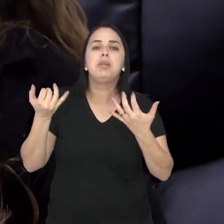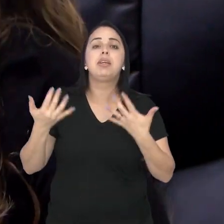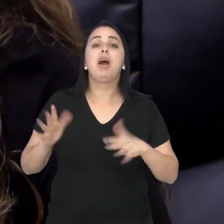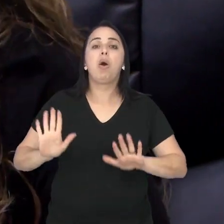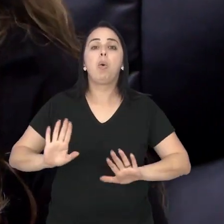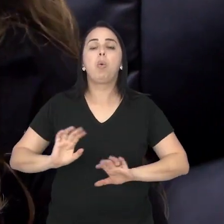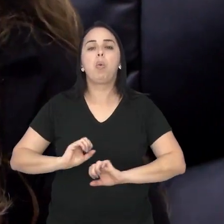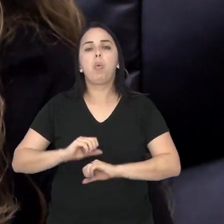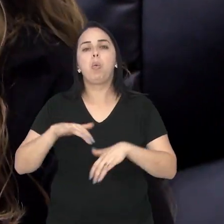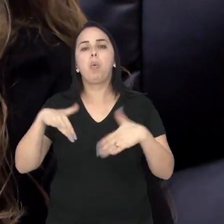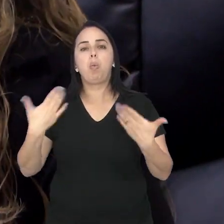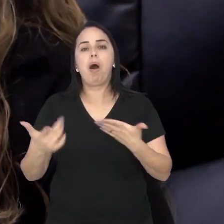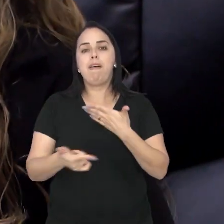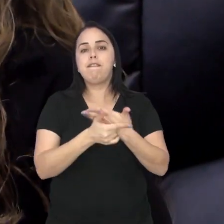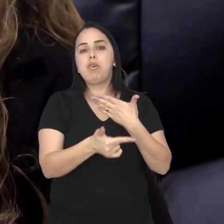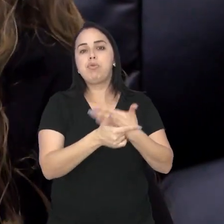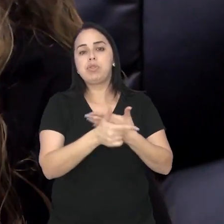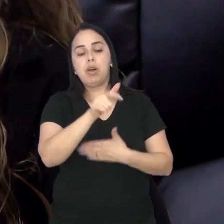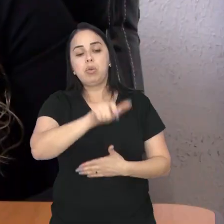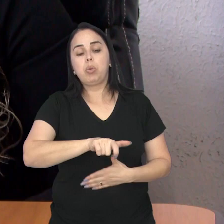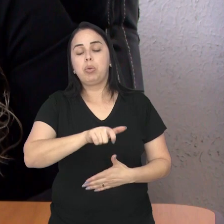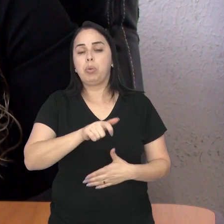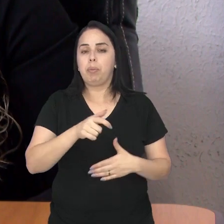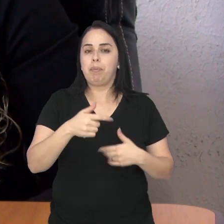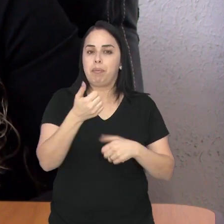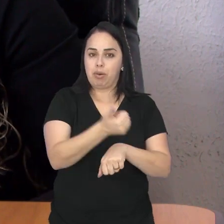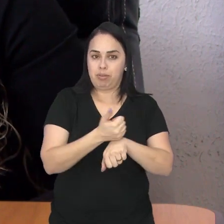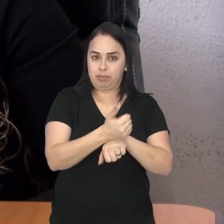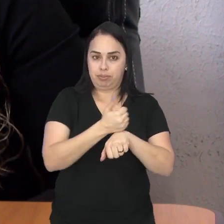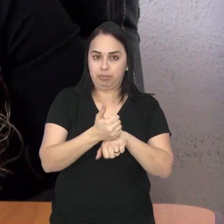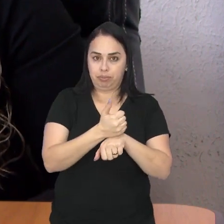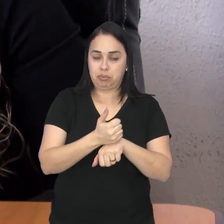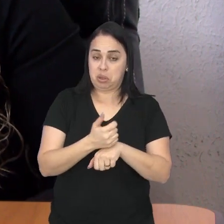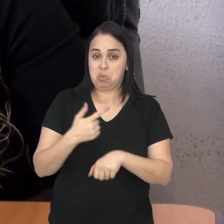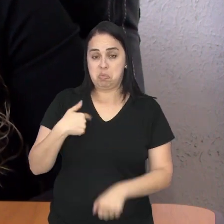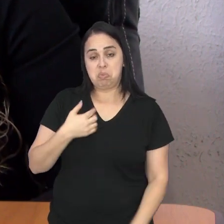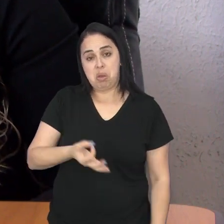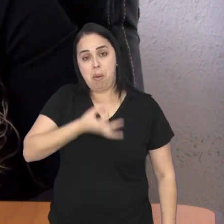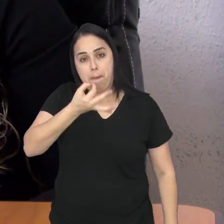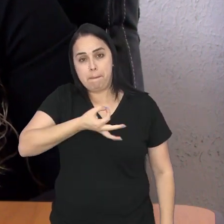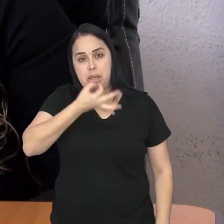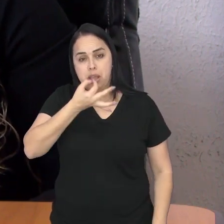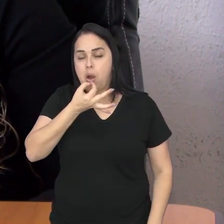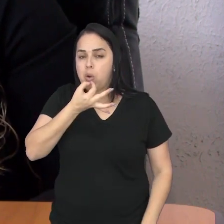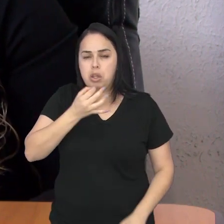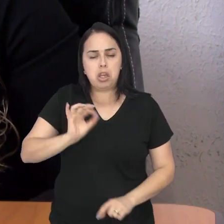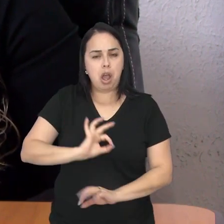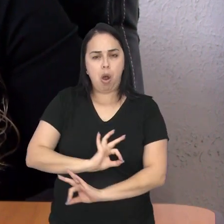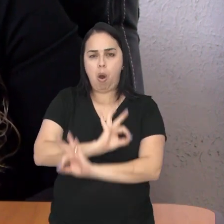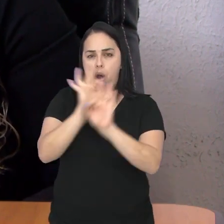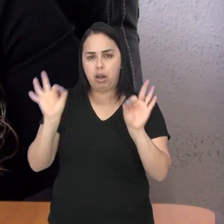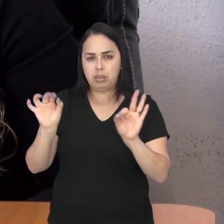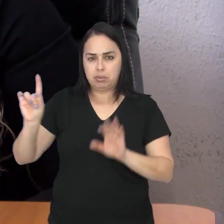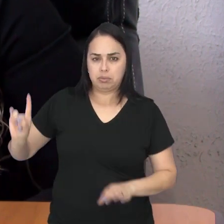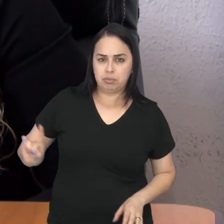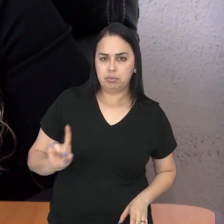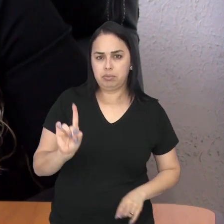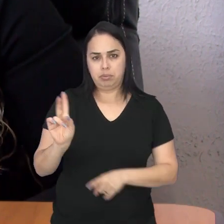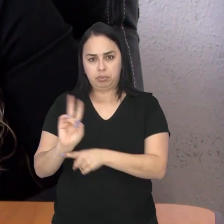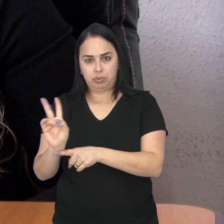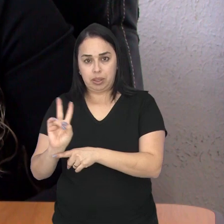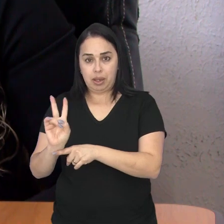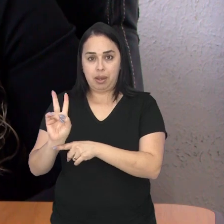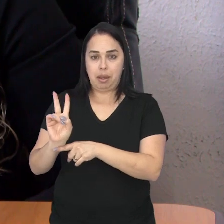quais serão as funções desse profissional eu vejo como produtivo né colocar um vigilante nas escolas